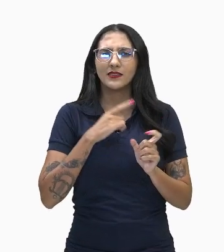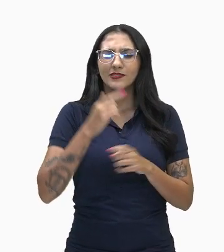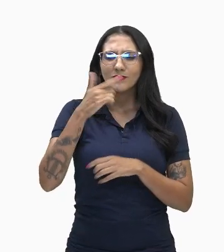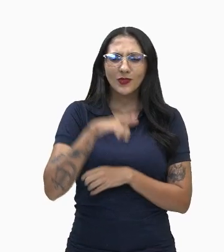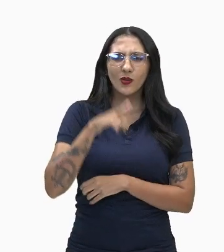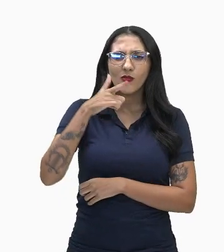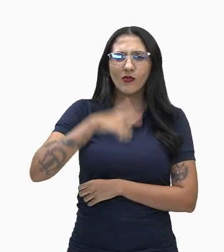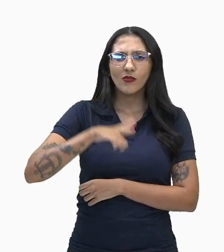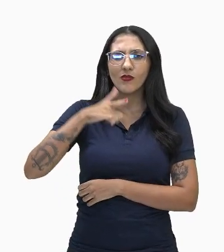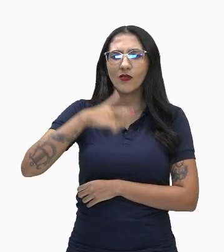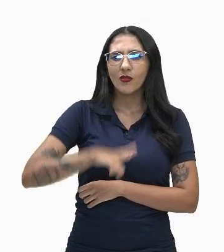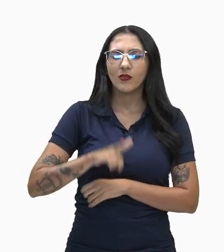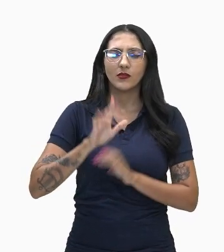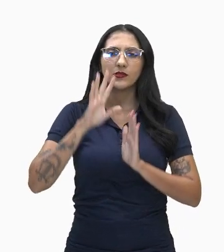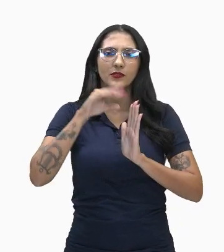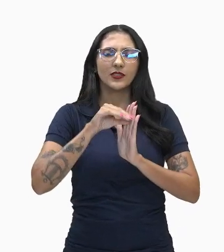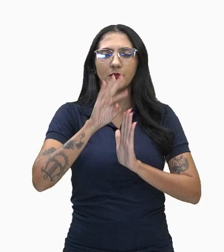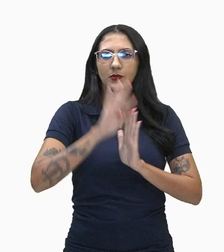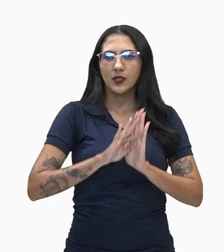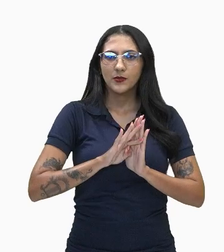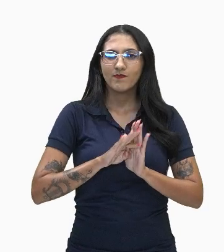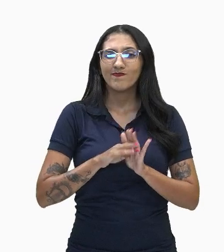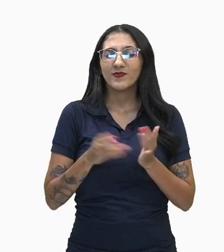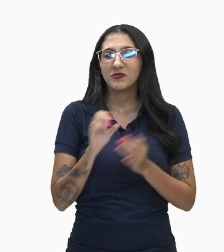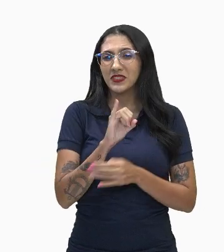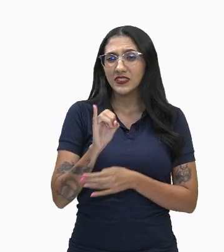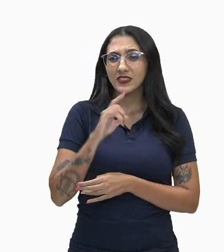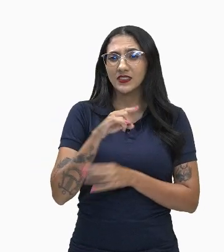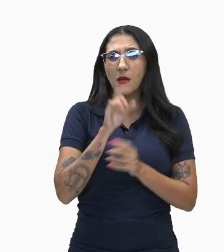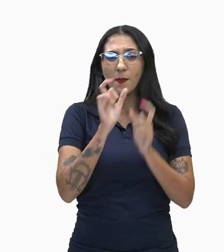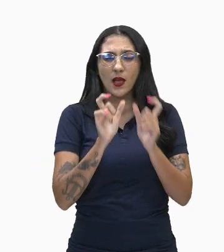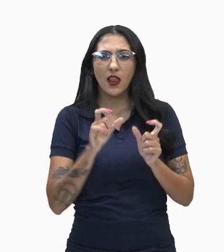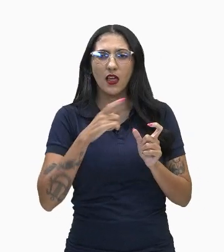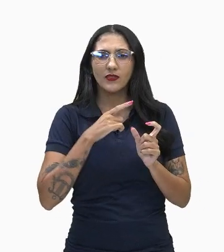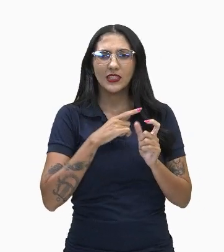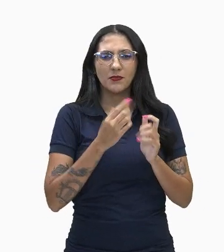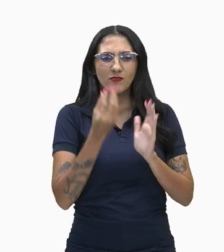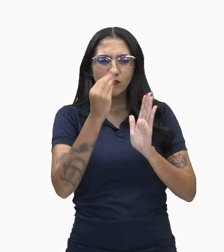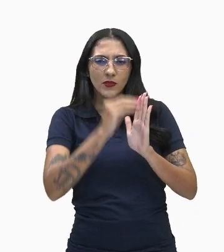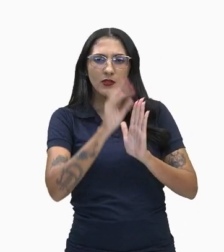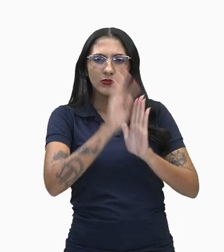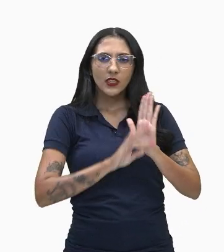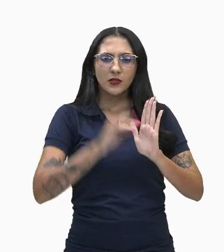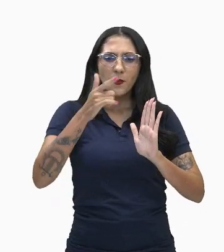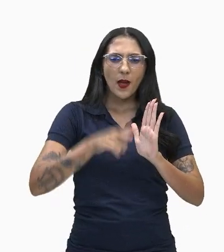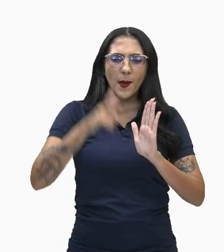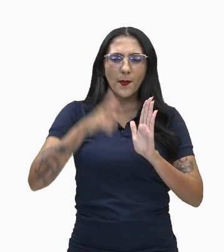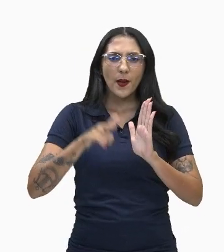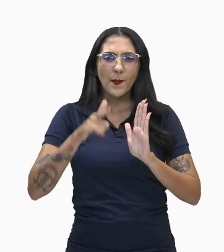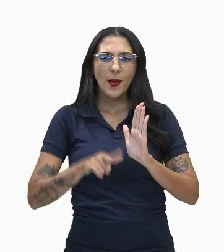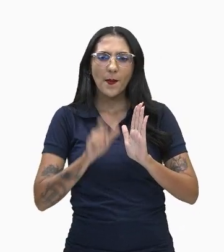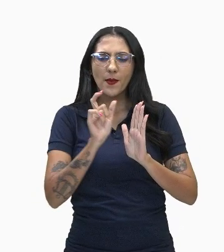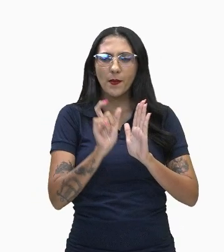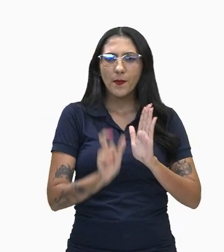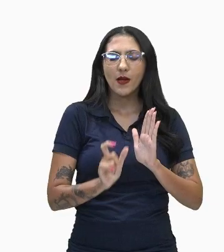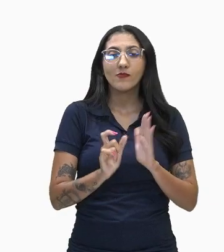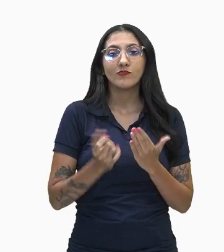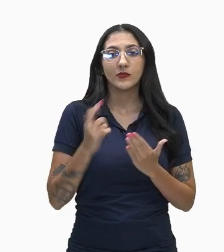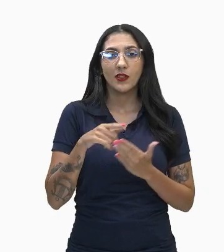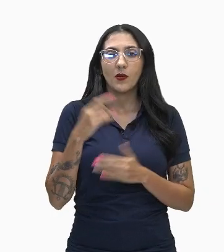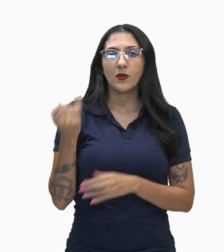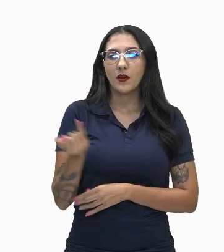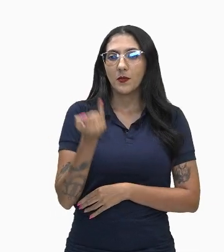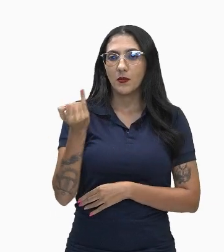no texto? Se a palavra se repete muito ali no texto, isso quer dizer que ela é importante. Então, vão anotando aí.